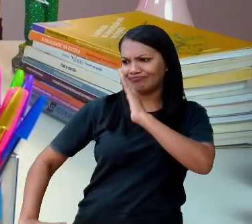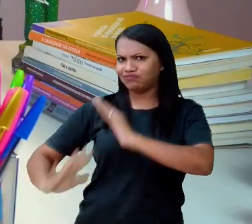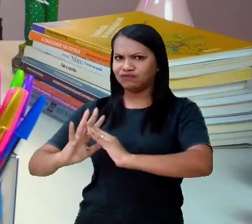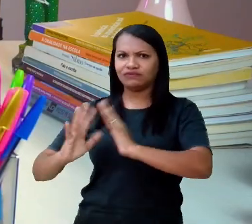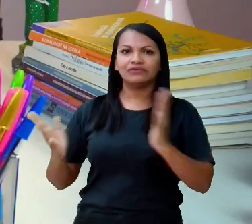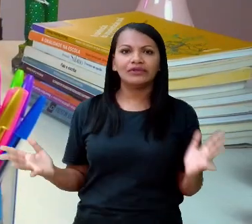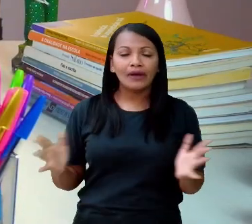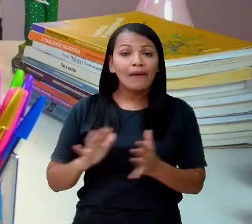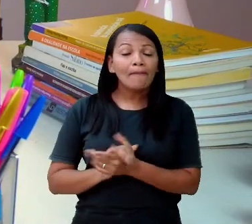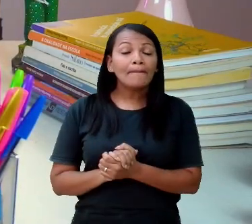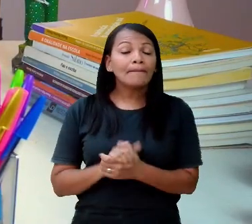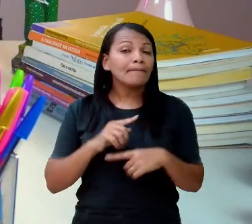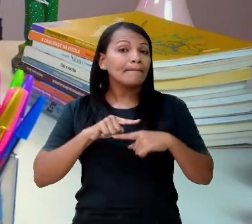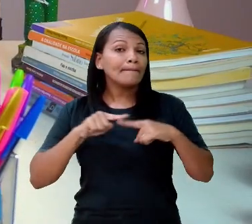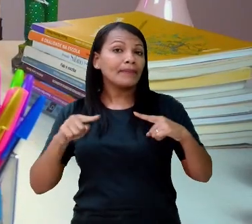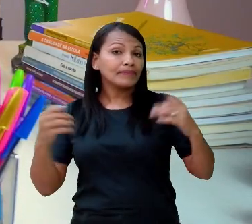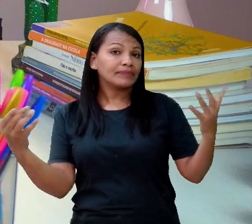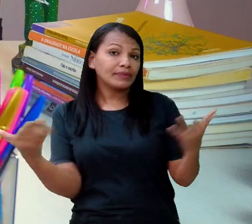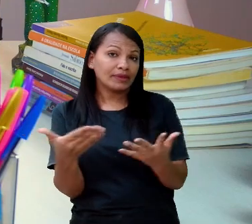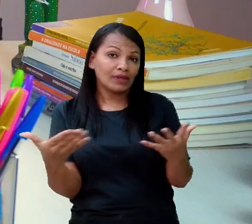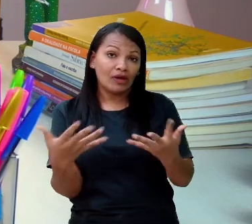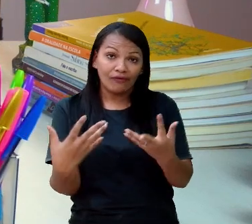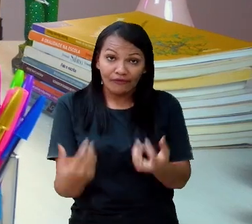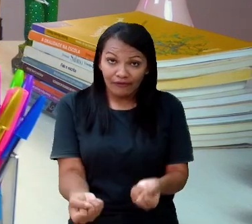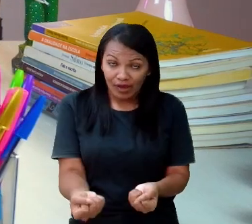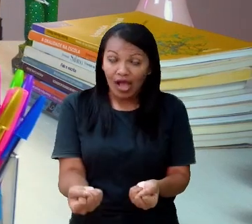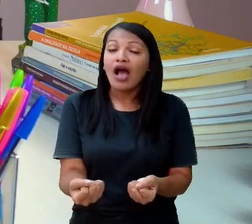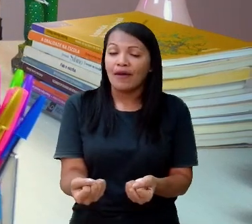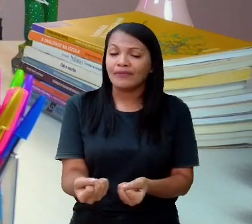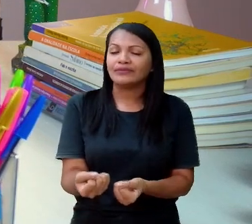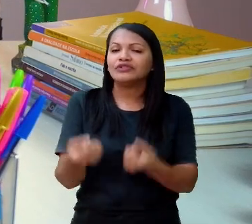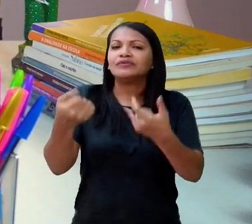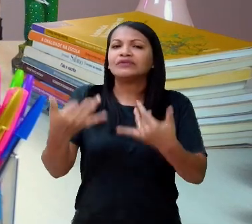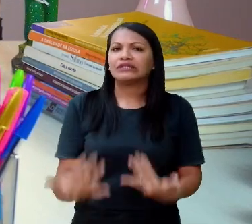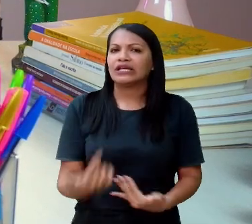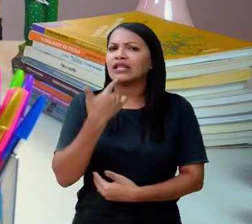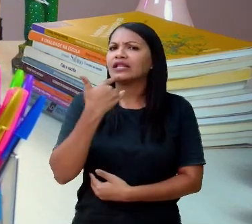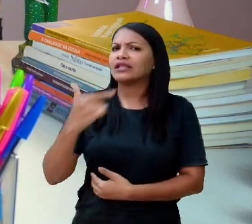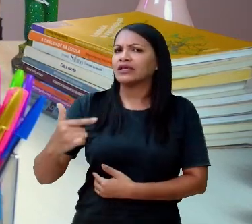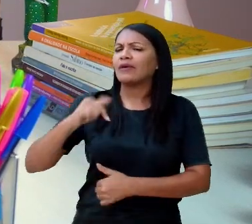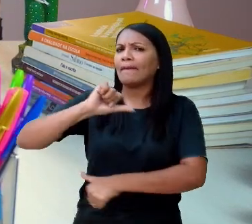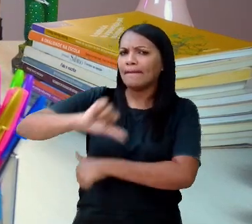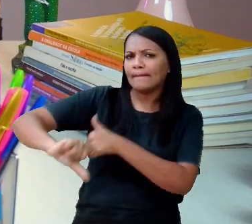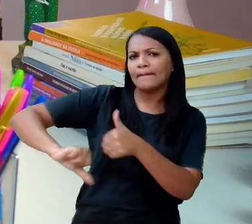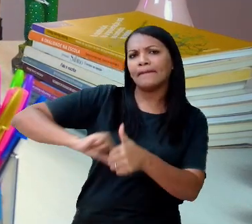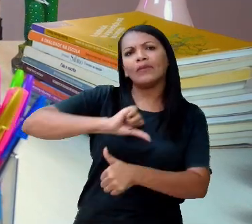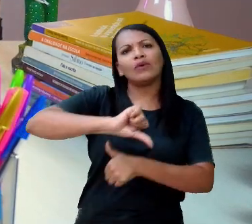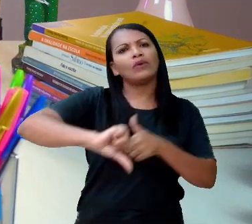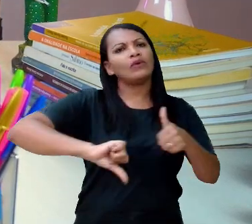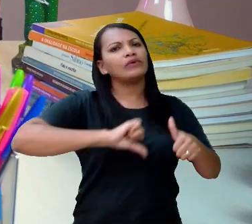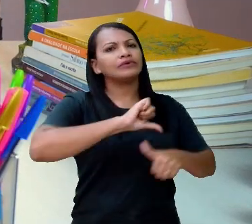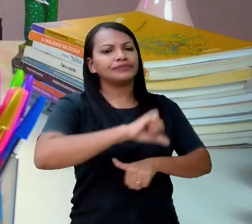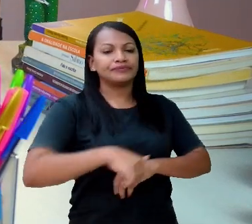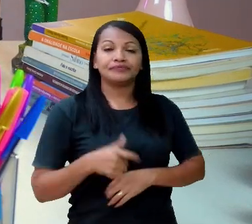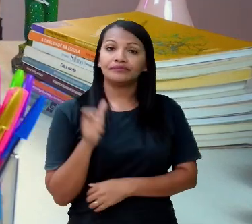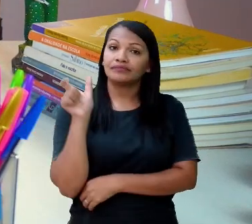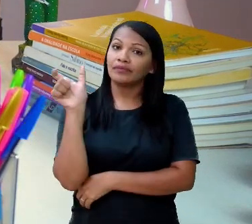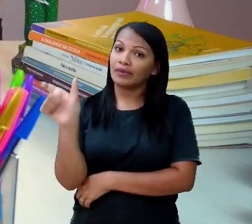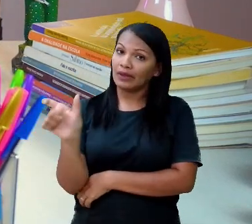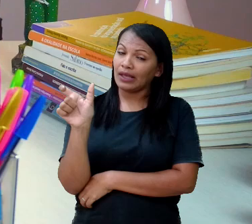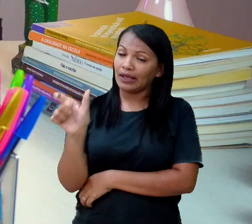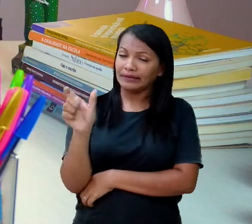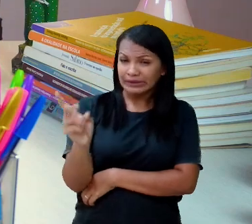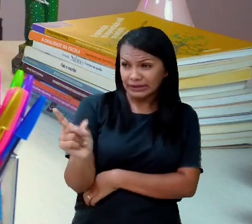Agora, vamos falar como a nossa língua muda de acordo com o tempo? Pois é, palavras que eram comuns